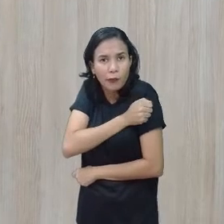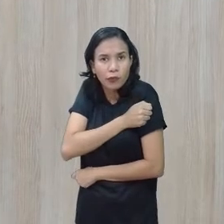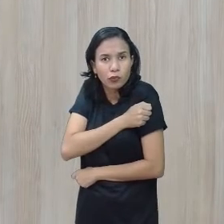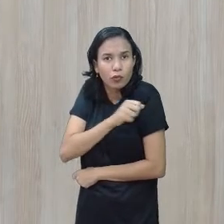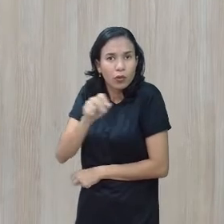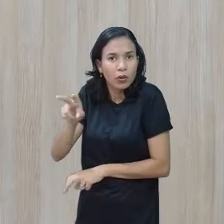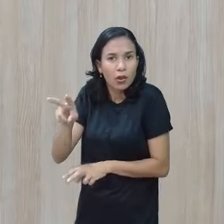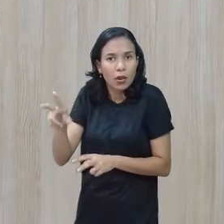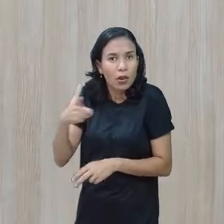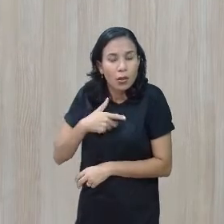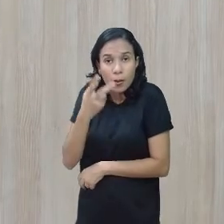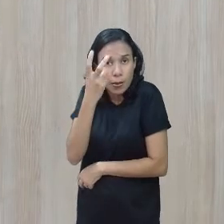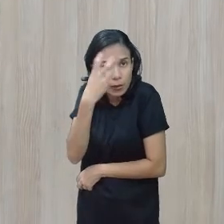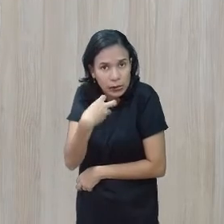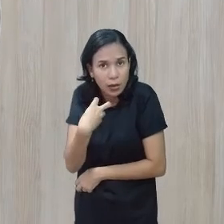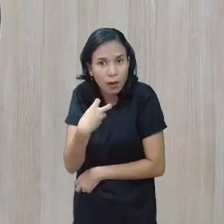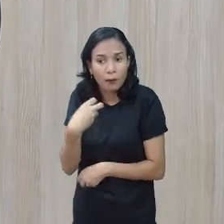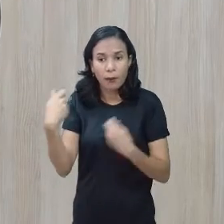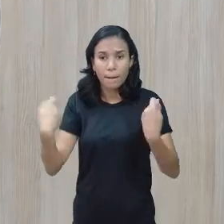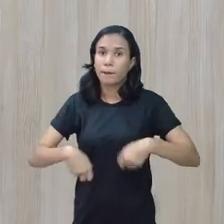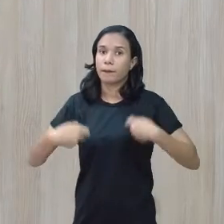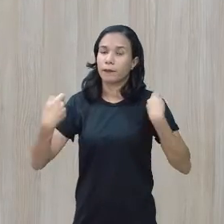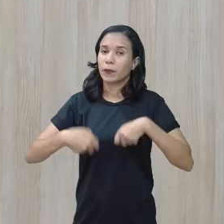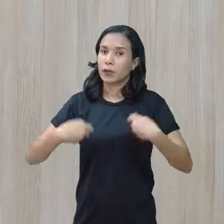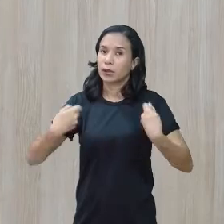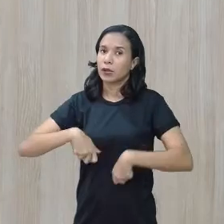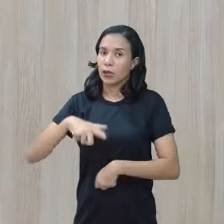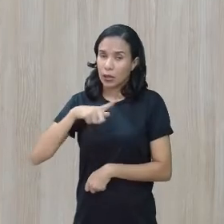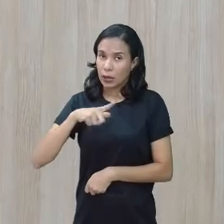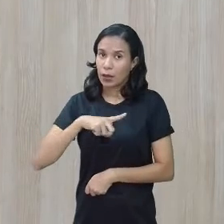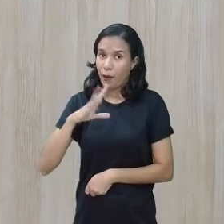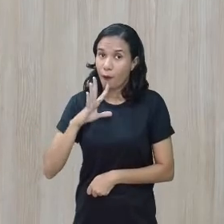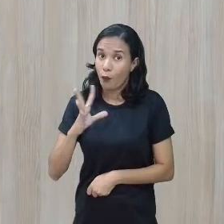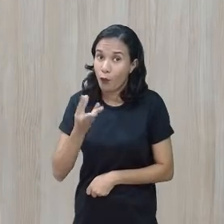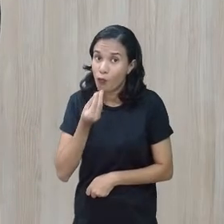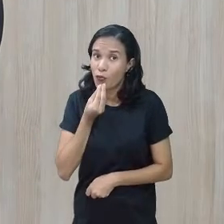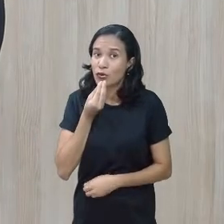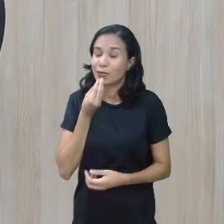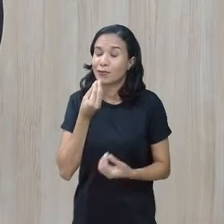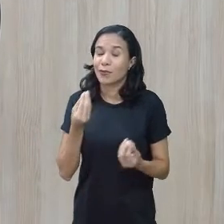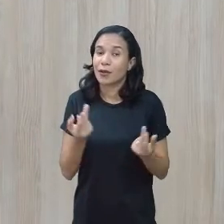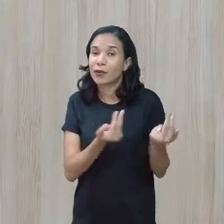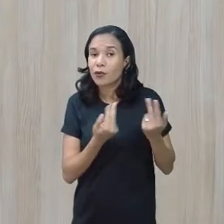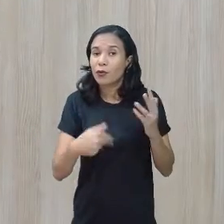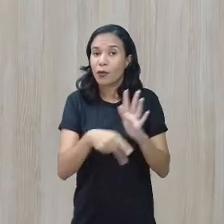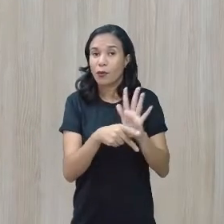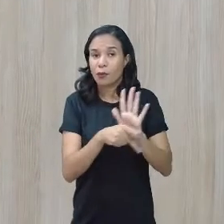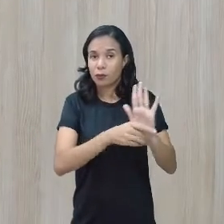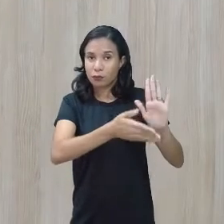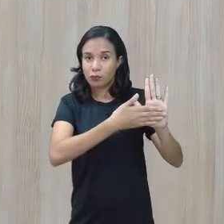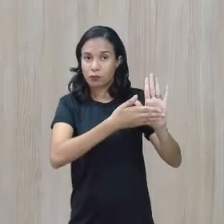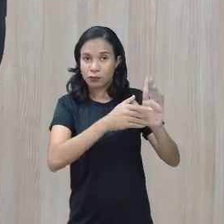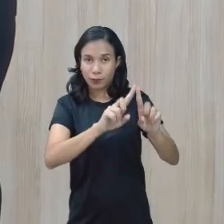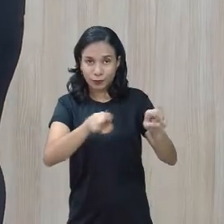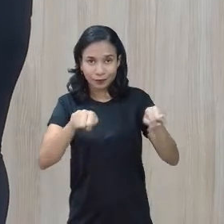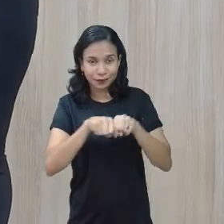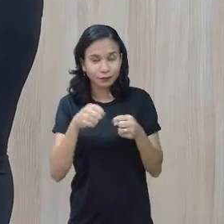enxerga, mas ele precisa ser contemplado com o que está sendo proposto em sala de